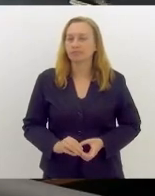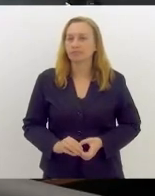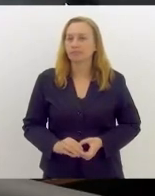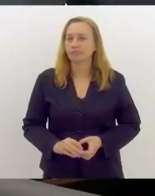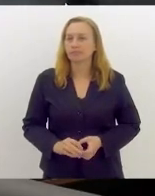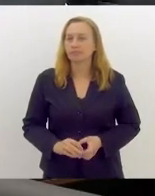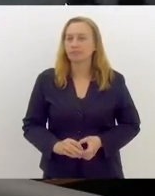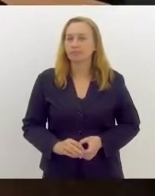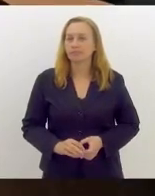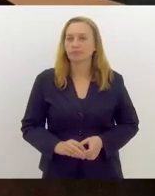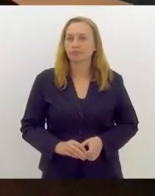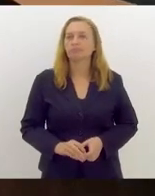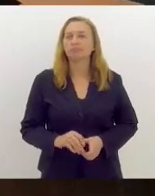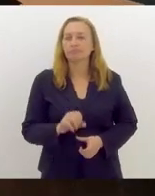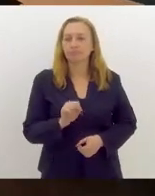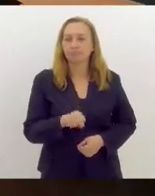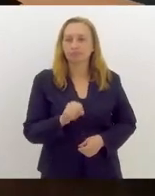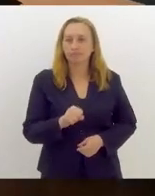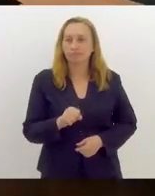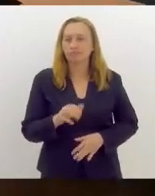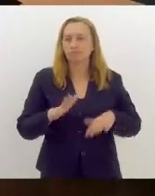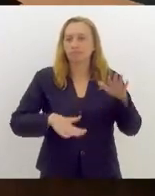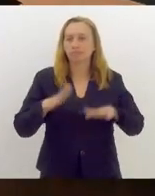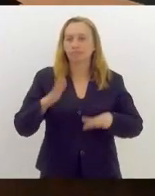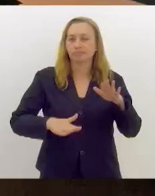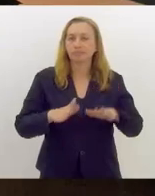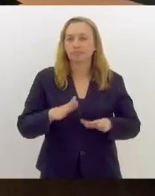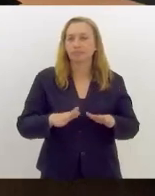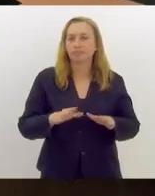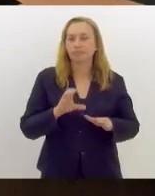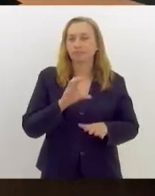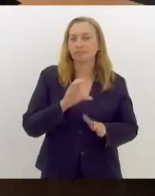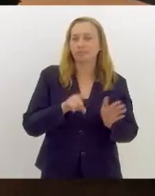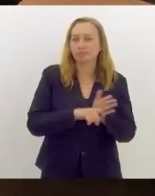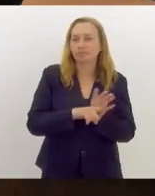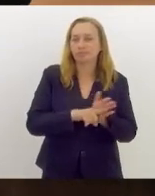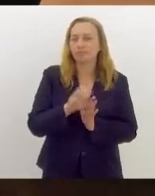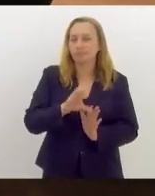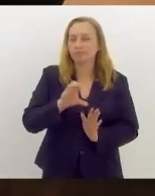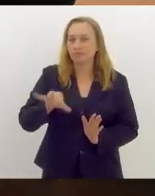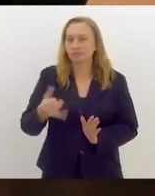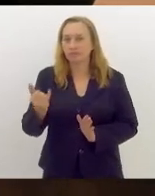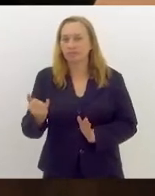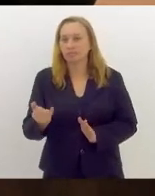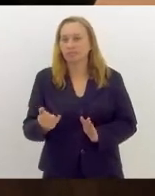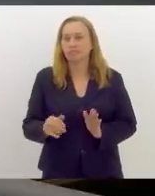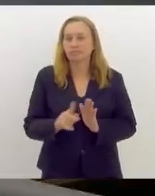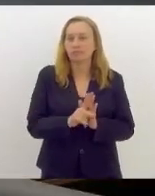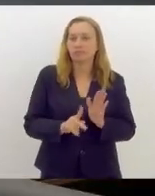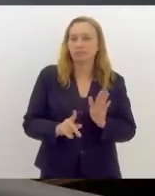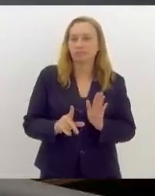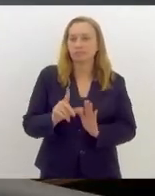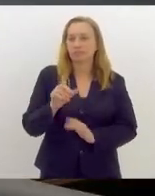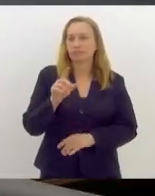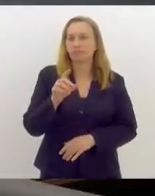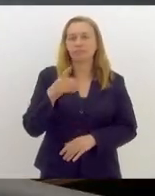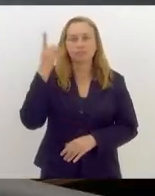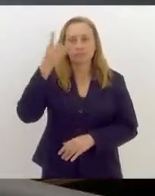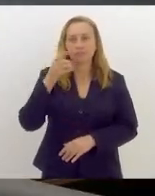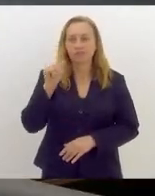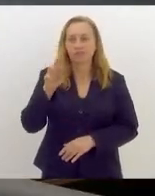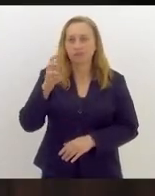vão no mérito parecer favorável independentemente desse exame que a ccj vai fazer em relação ao projeto Deputado André Correia